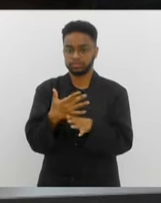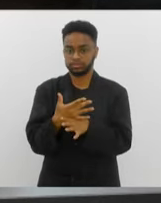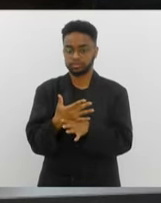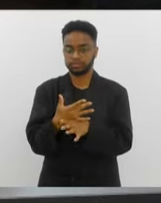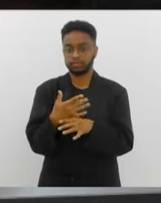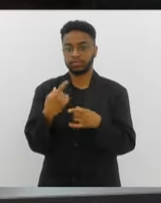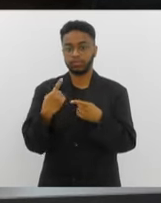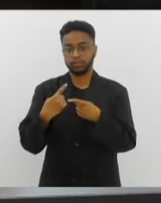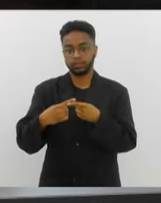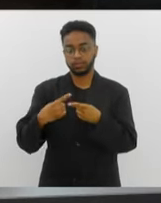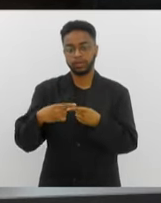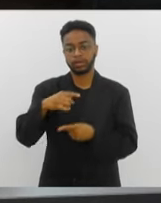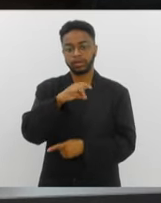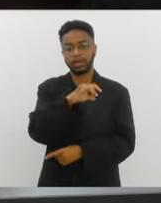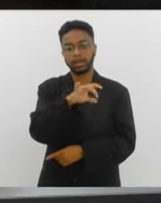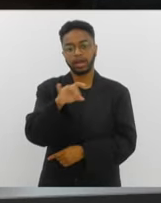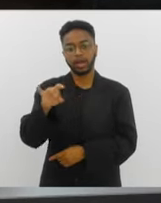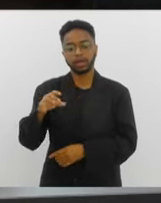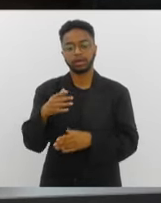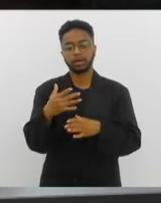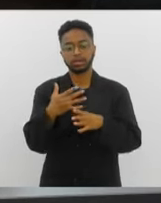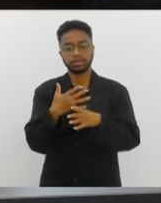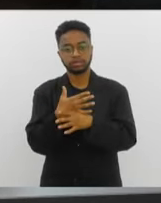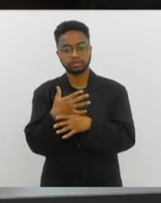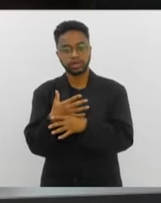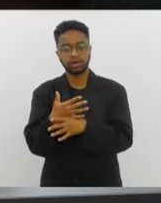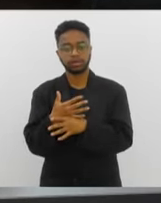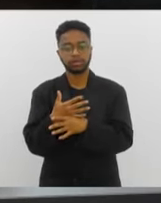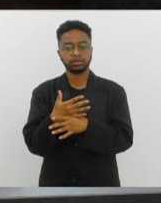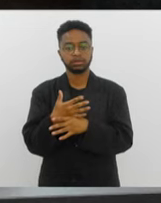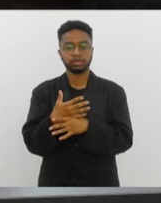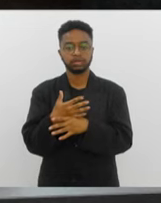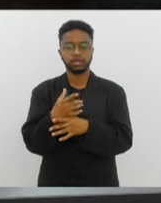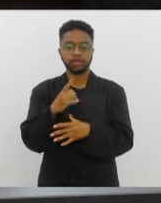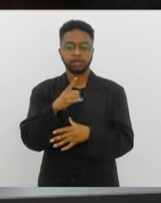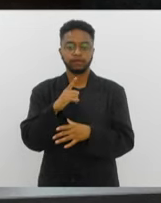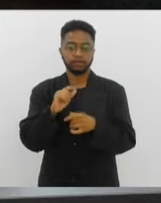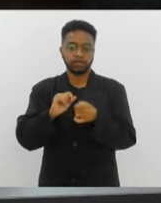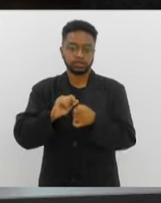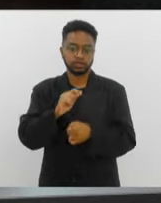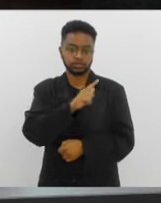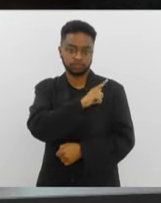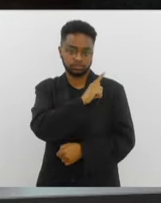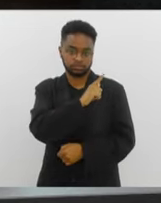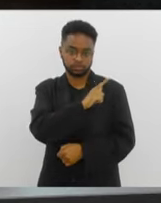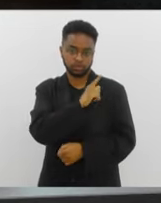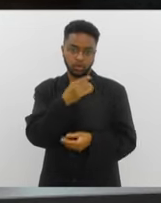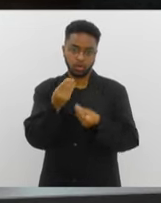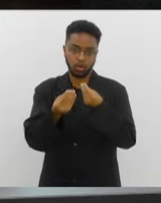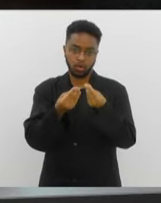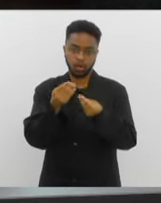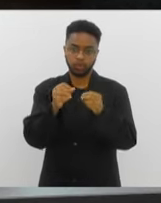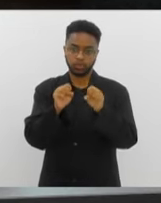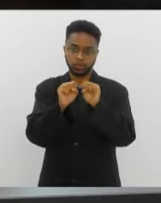Os municípios, eles fazem essa gestão do sistema da